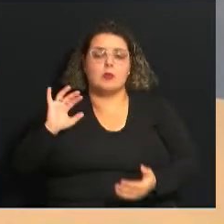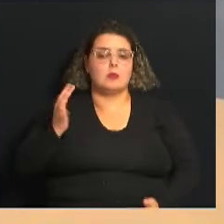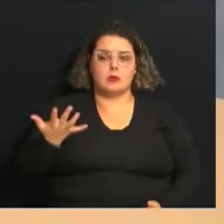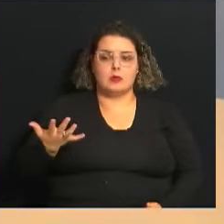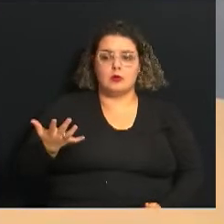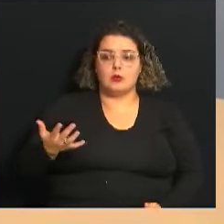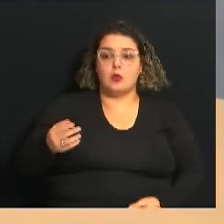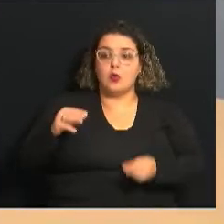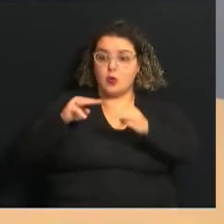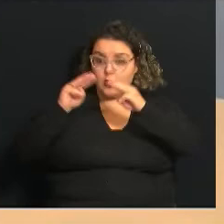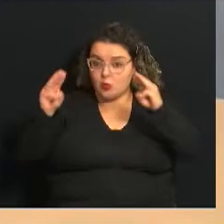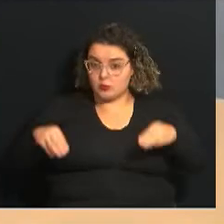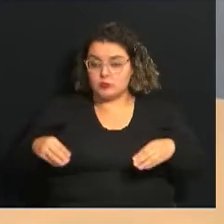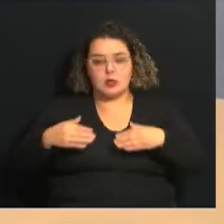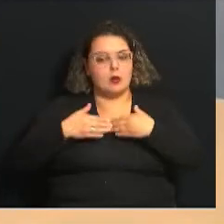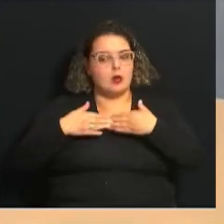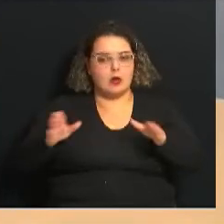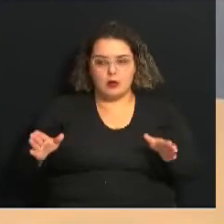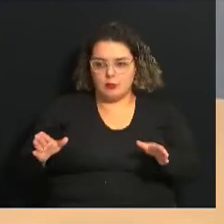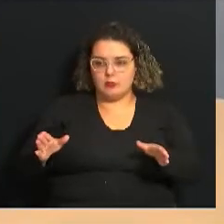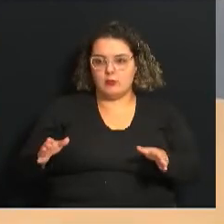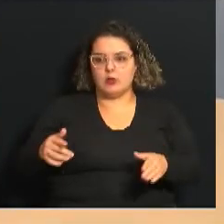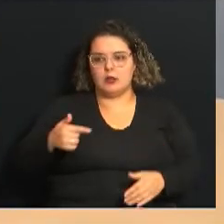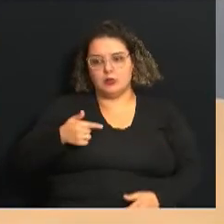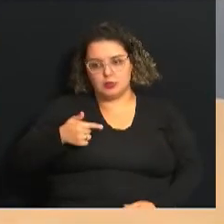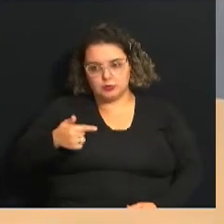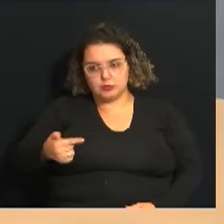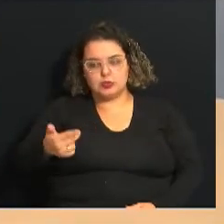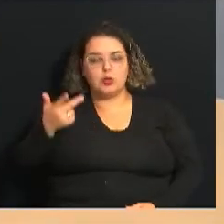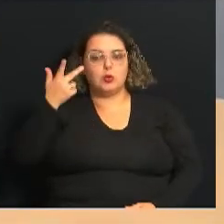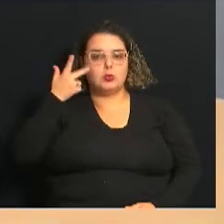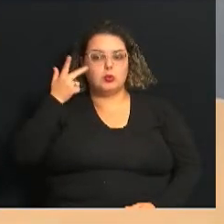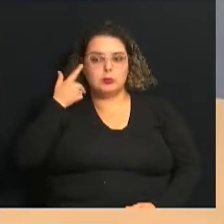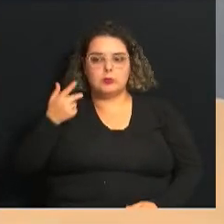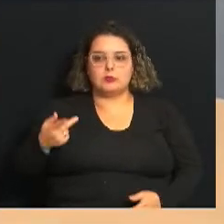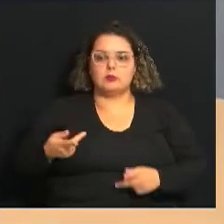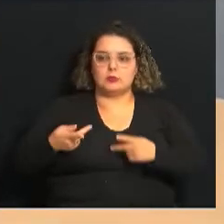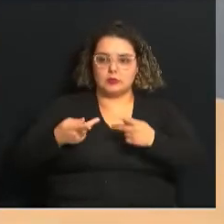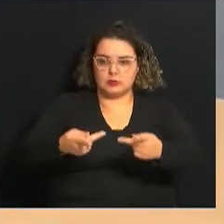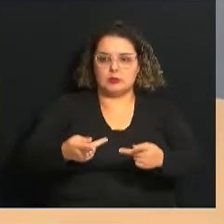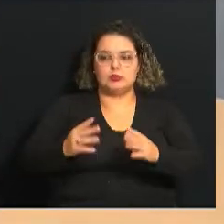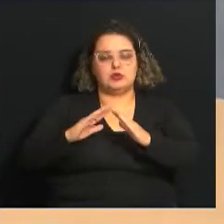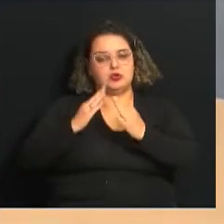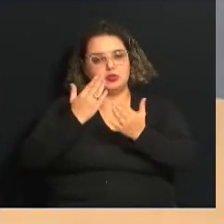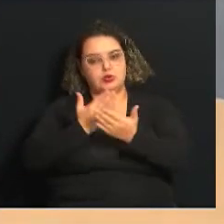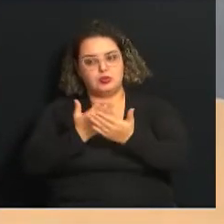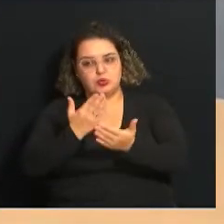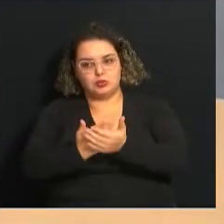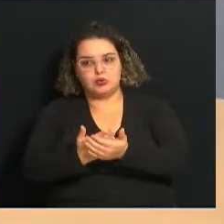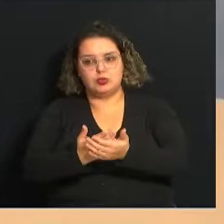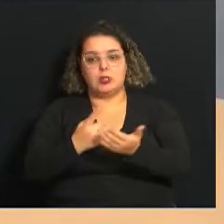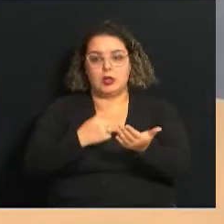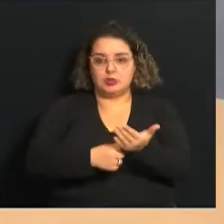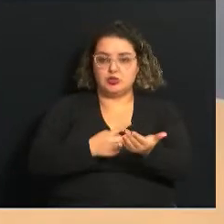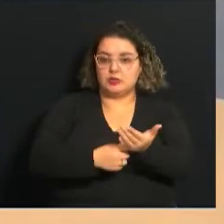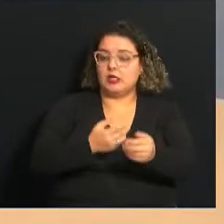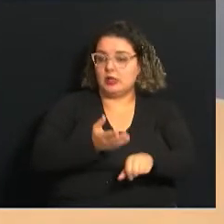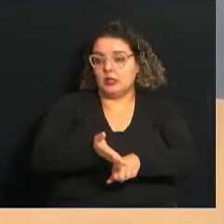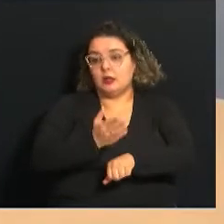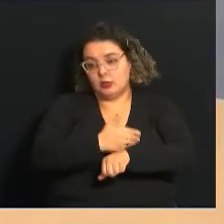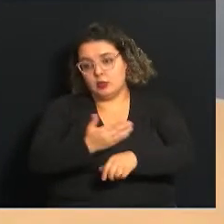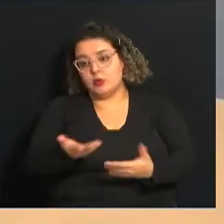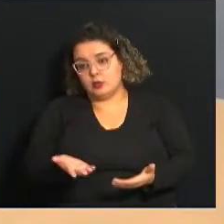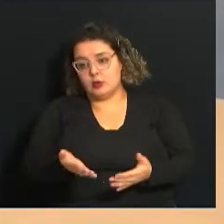o museu aqui é aberto durante a semana. Normalmente ele recebe visitas de escolas pré-agendadas, né, porque eles conseguem